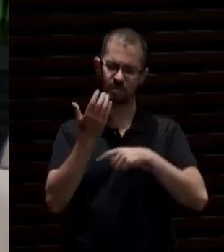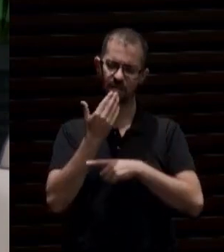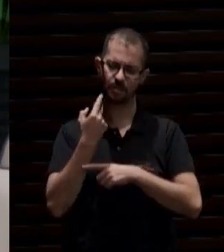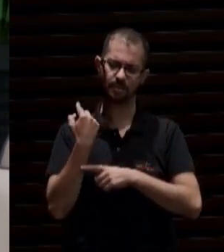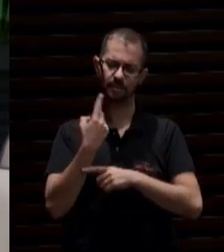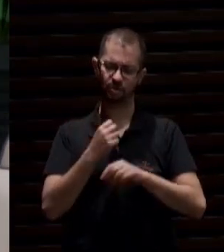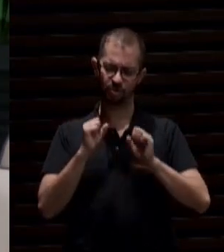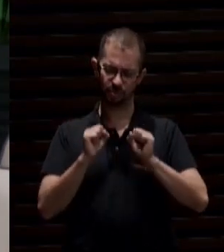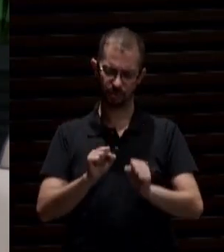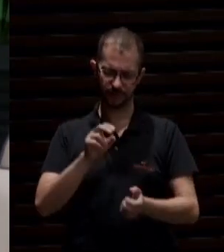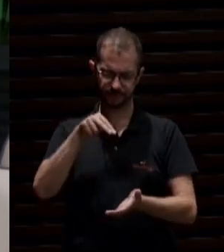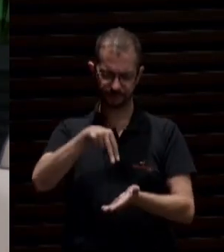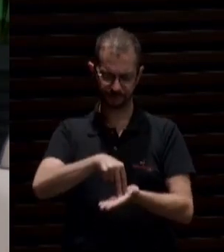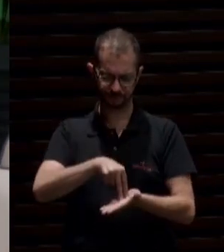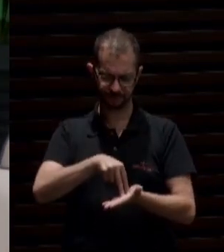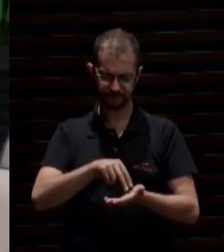tomar remédios, por exemplo.